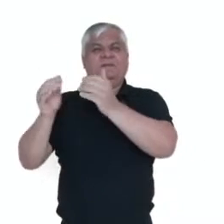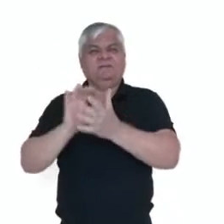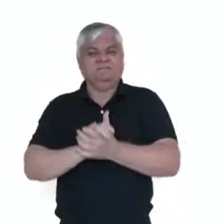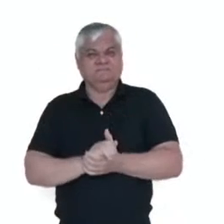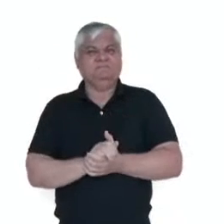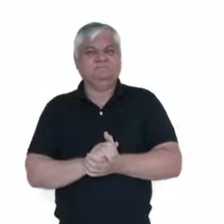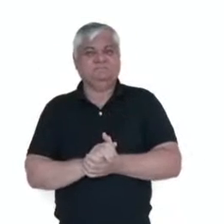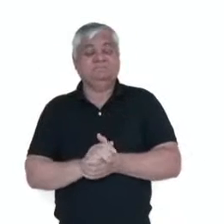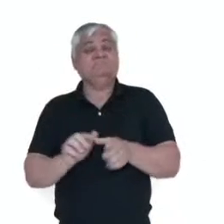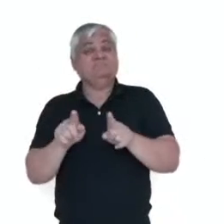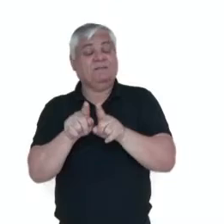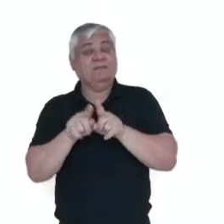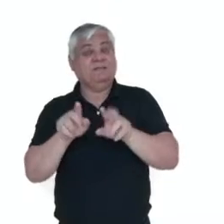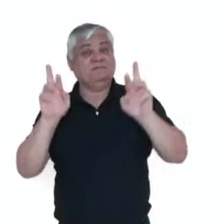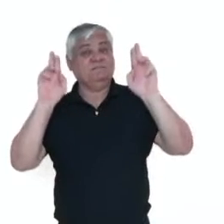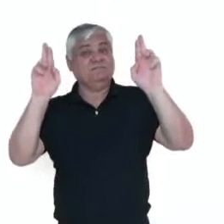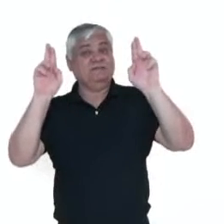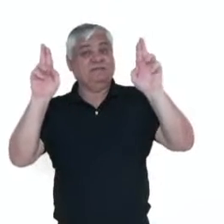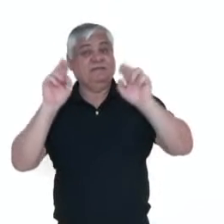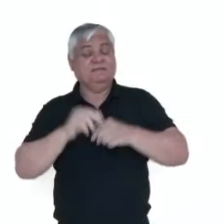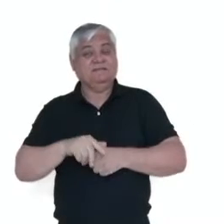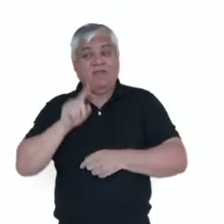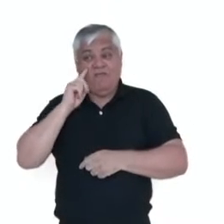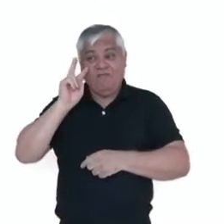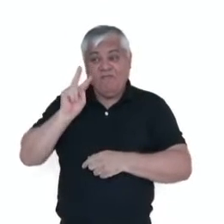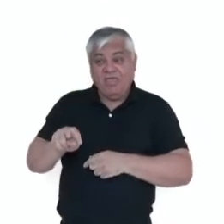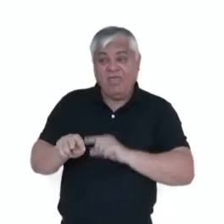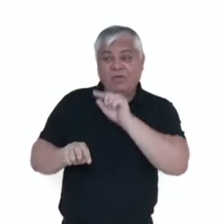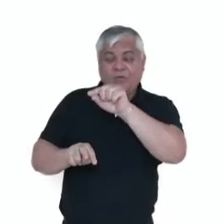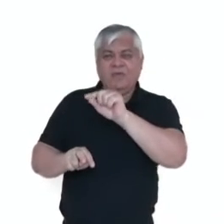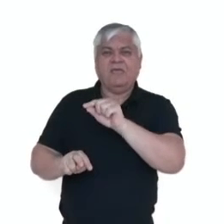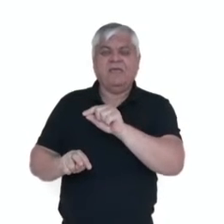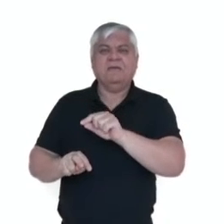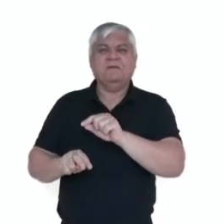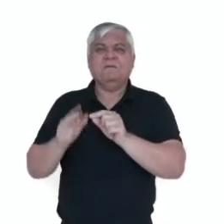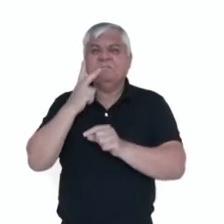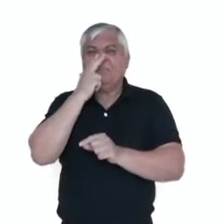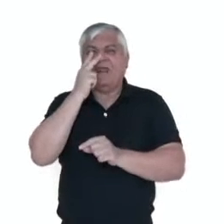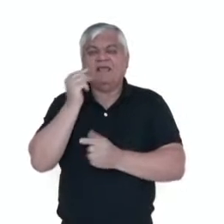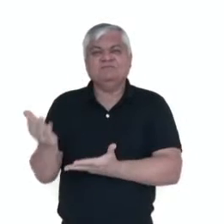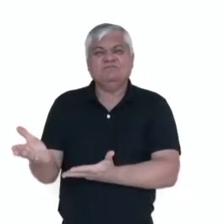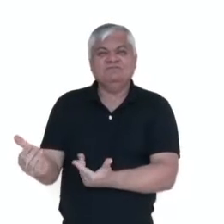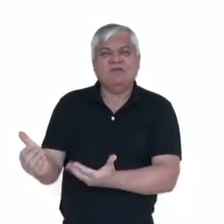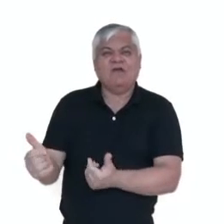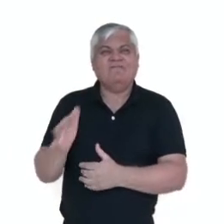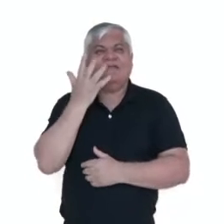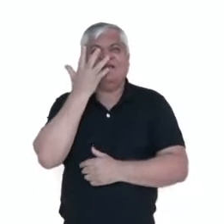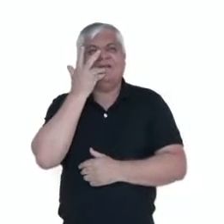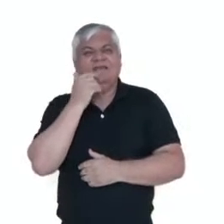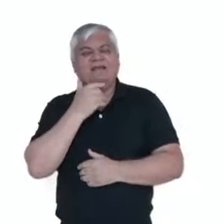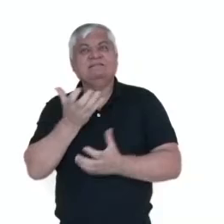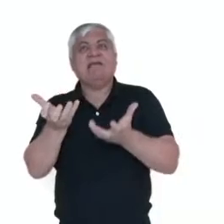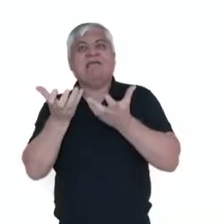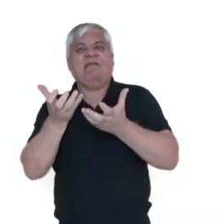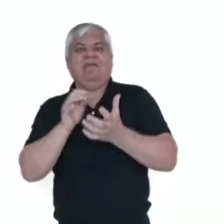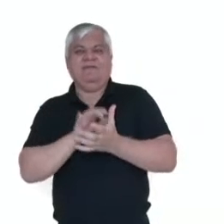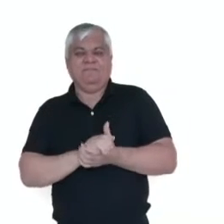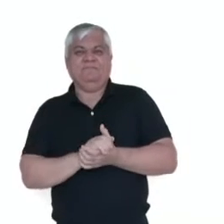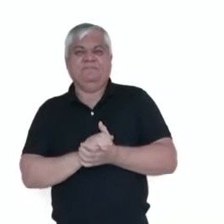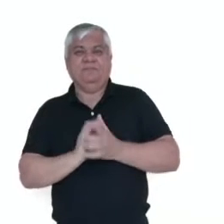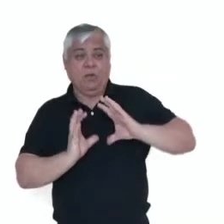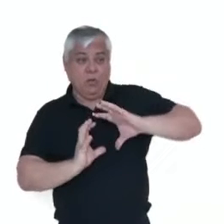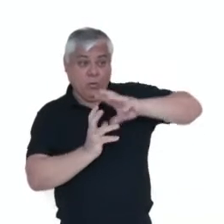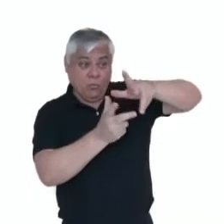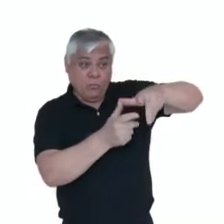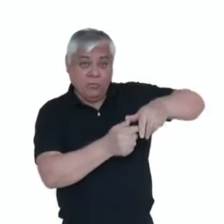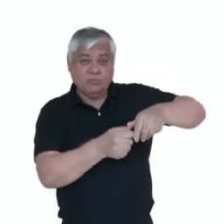mais esperançosos quando vemos essa causa florescer em crianças e jovens. O mundo precisa de vocês